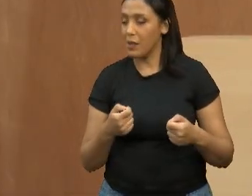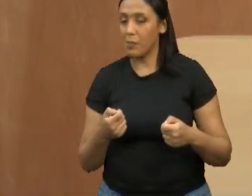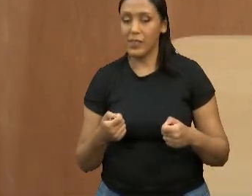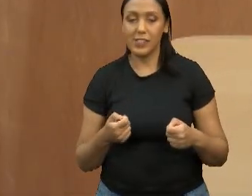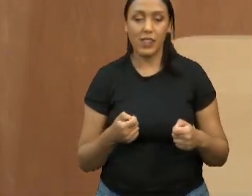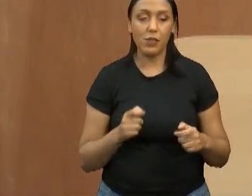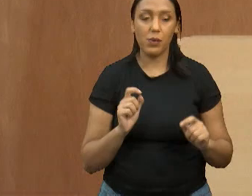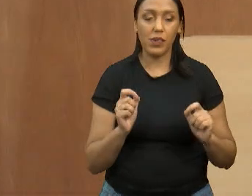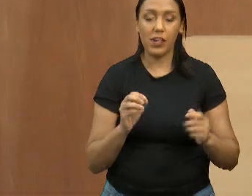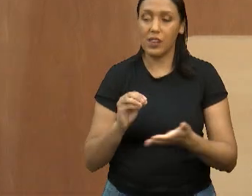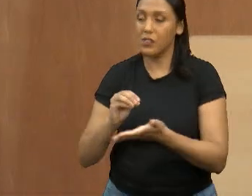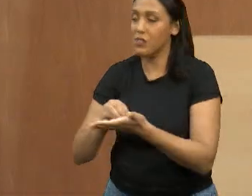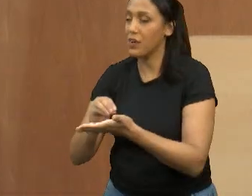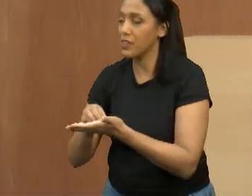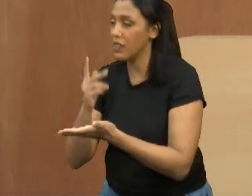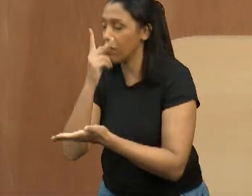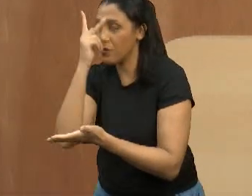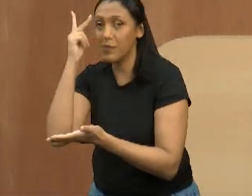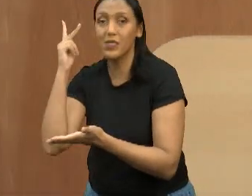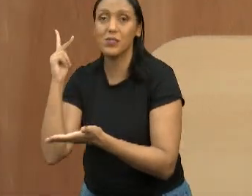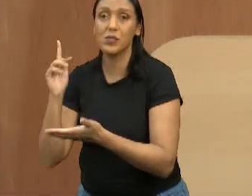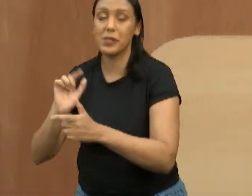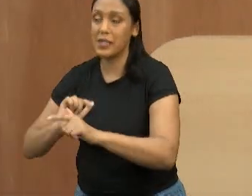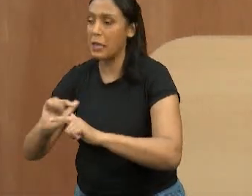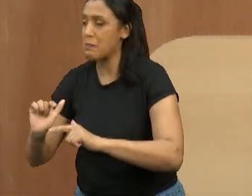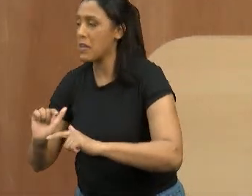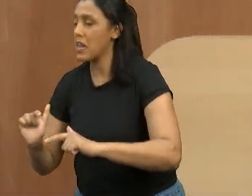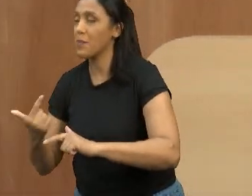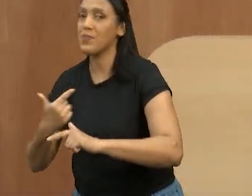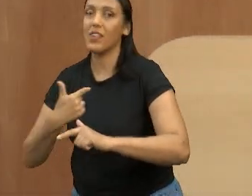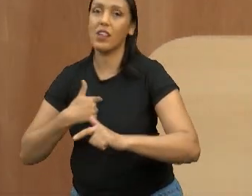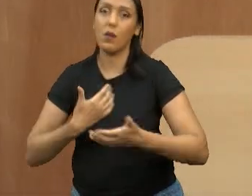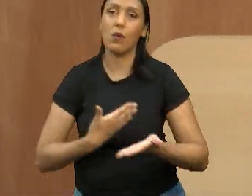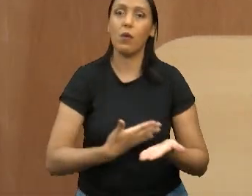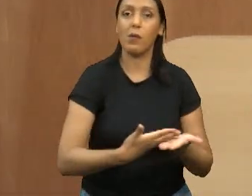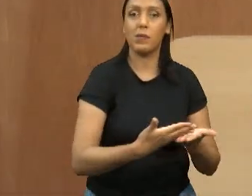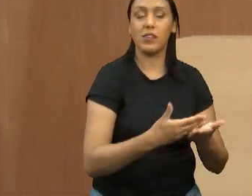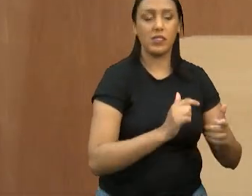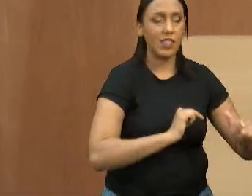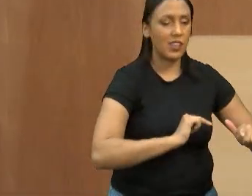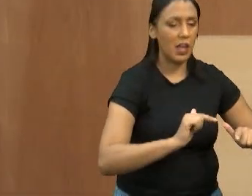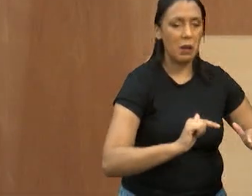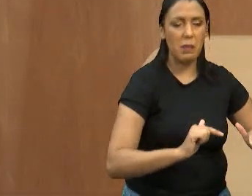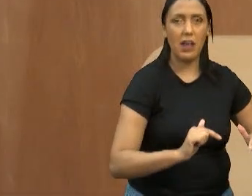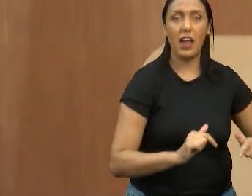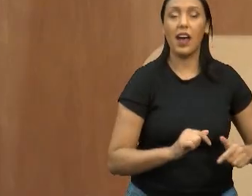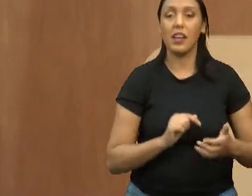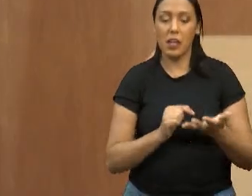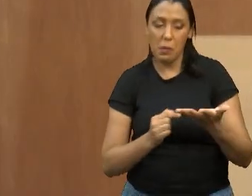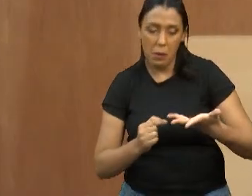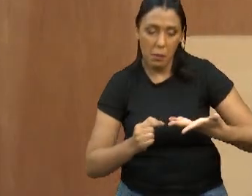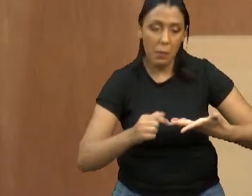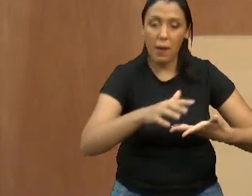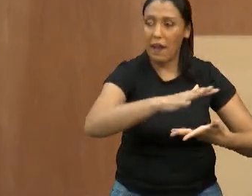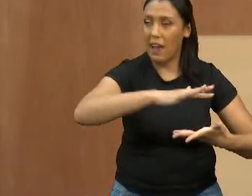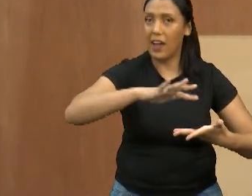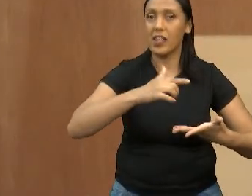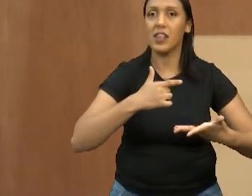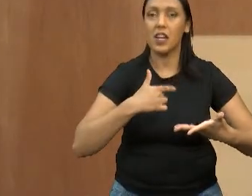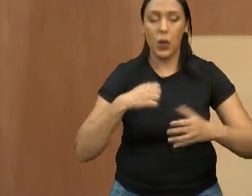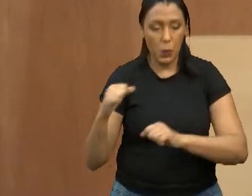diretor, palhaço, cenógrafo, iluminador, faxineiro e tudo o que vocês possam imaginar de